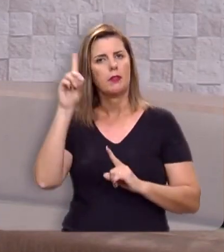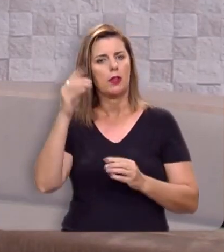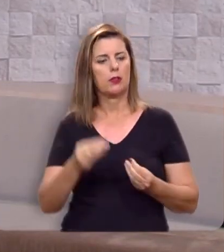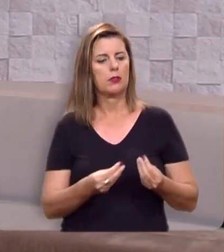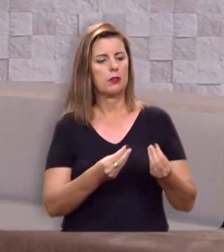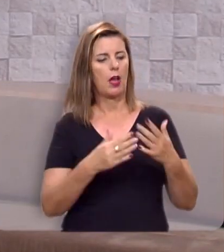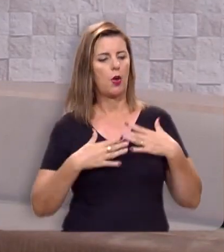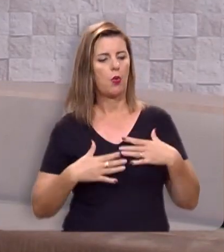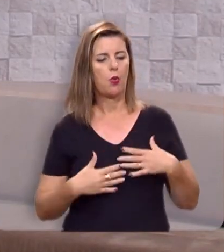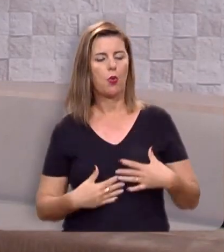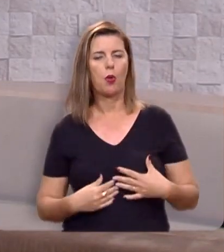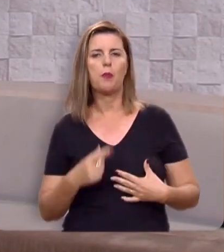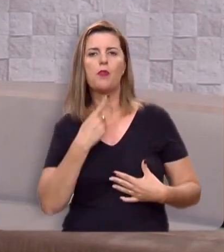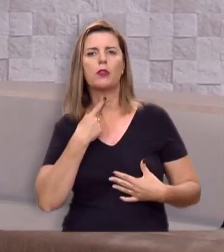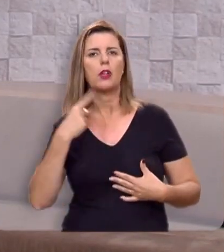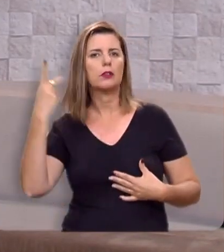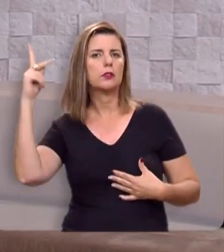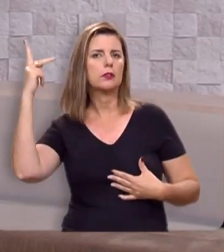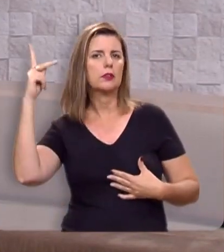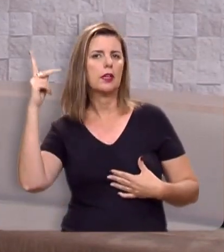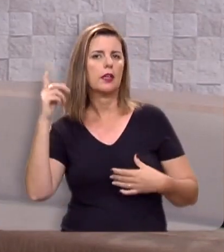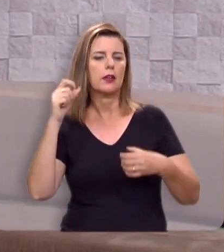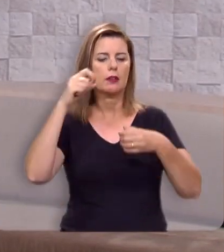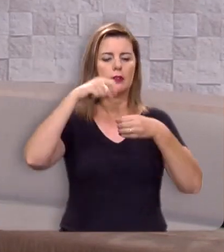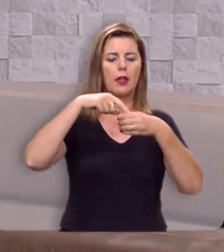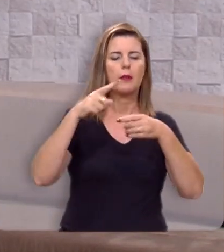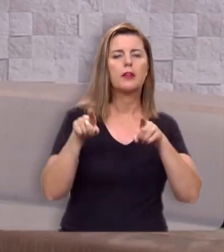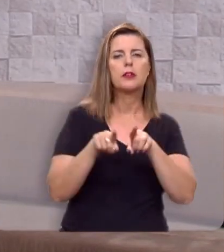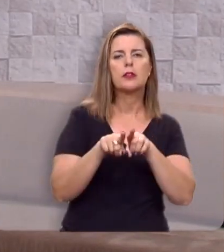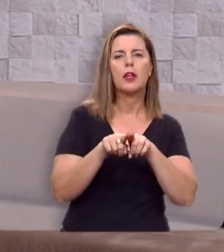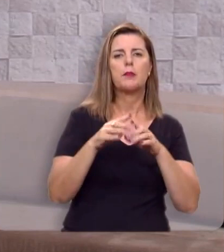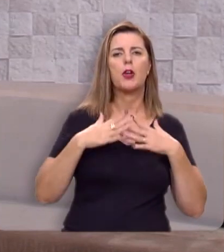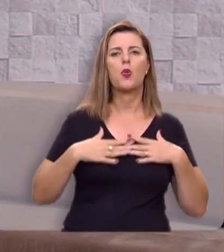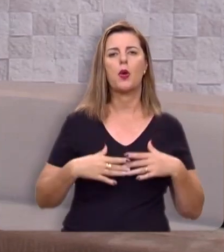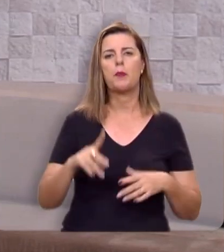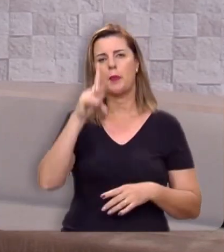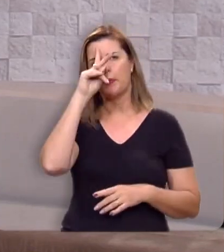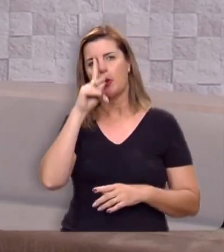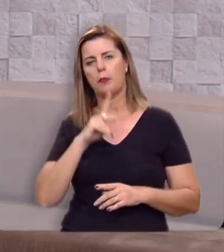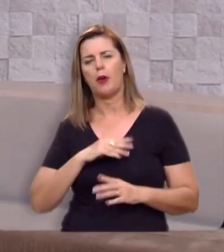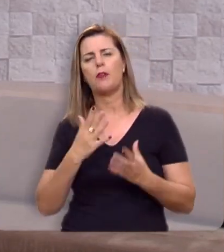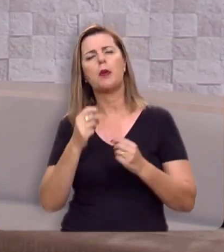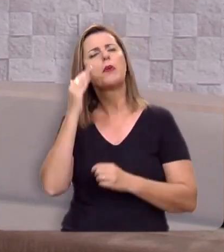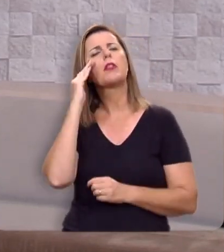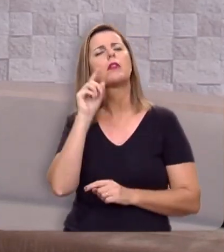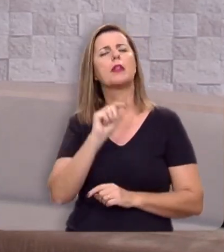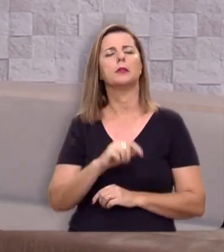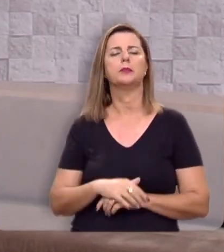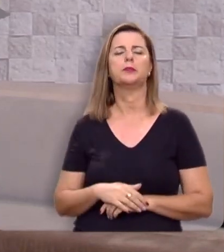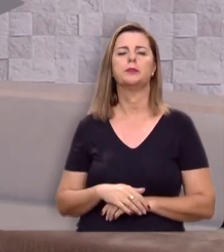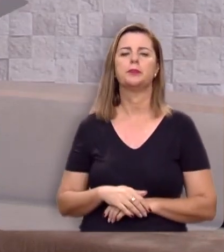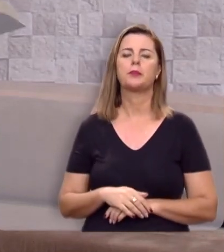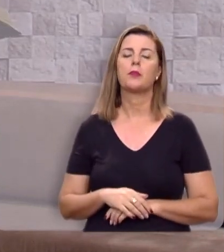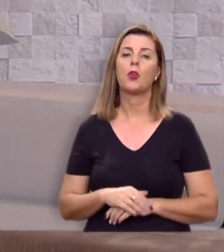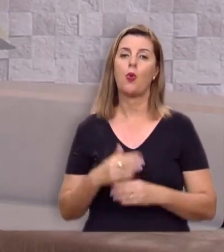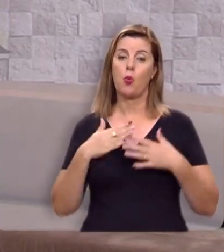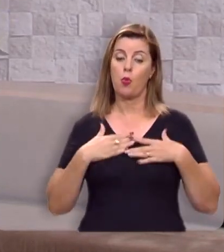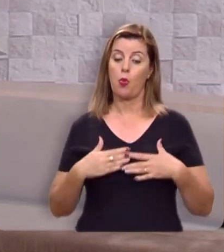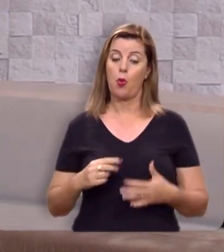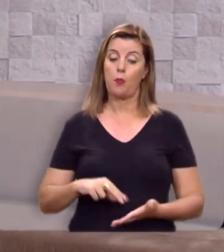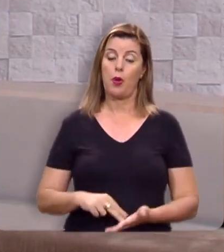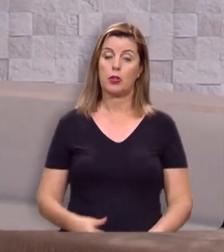corpo como lhe aprouve dar, e a cada das sementes o seu corpo apropriado. Então vamos entender isso aqui. No corpo